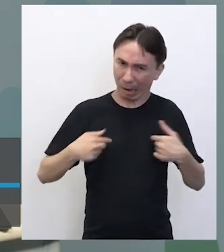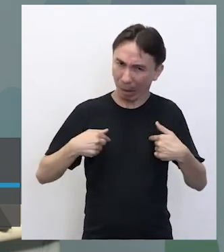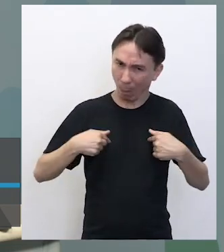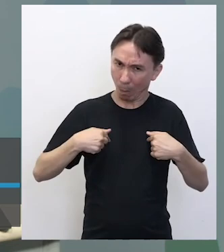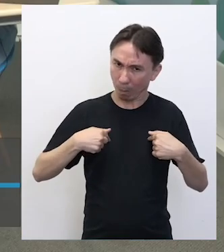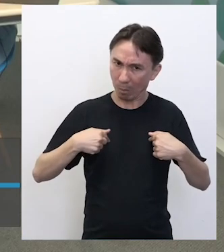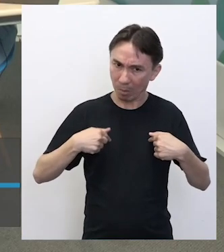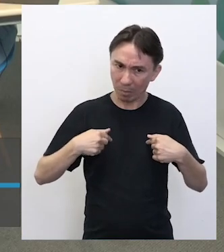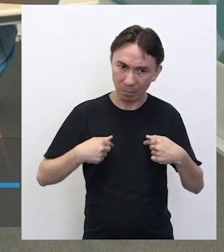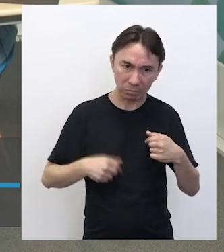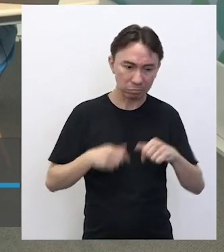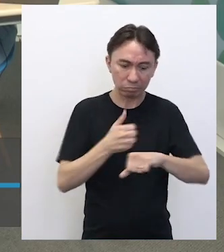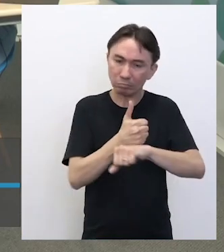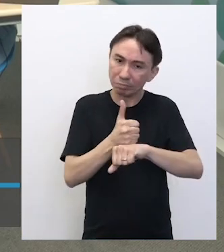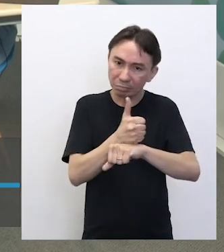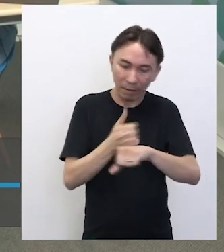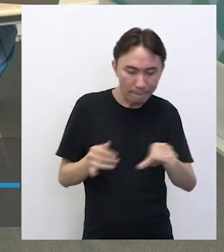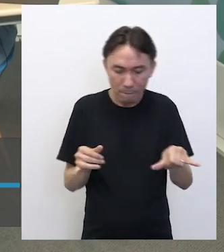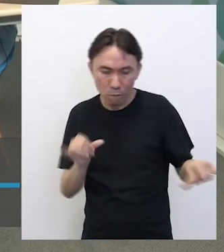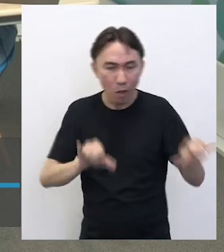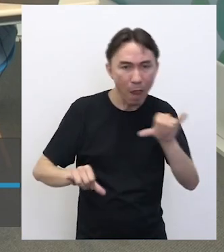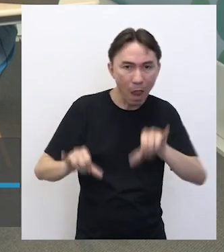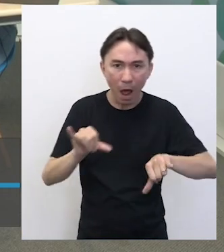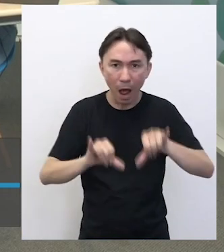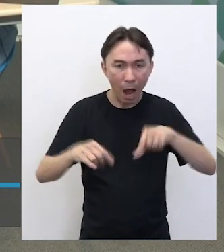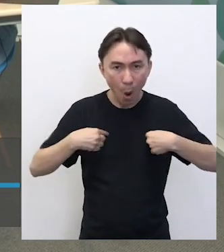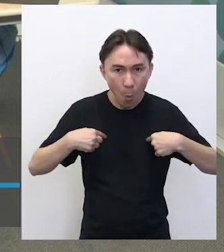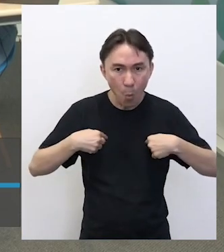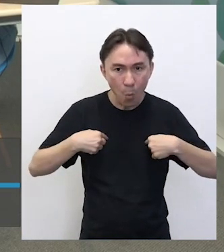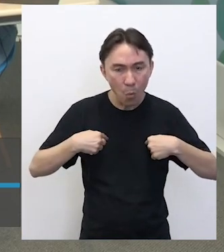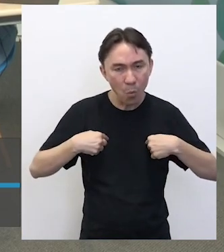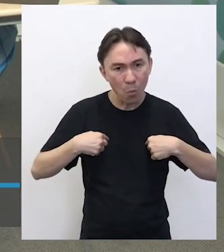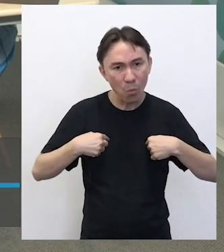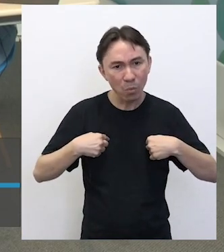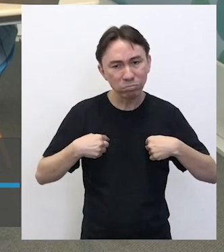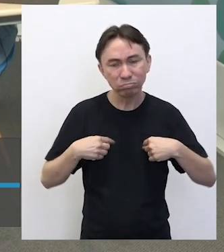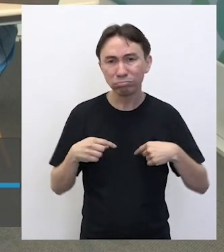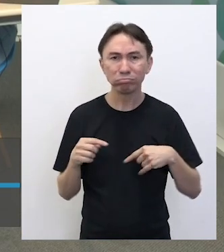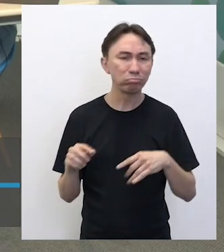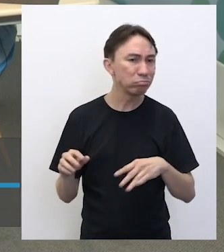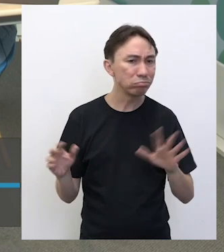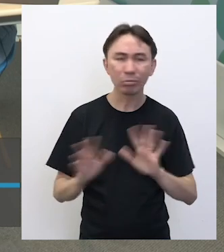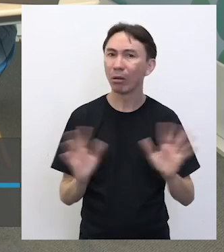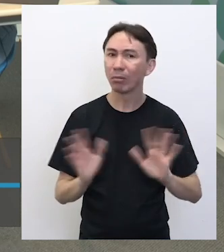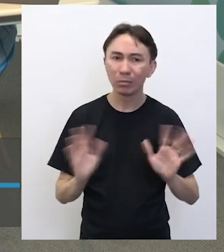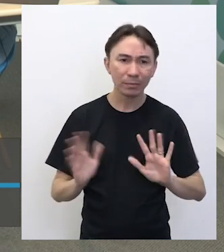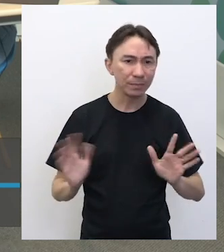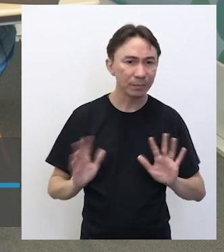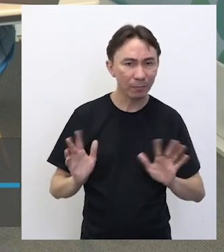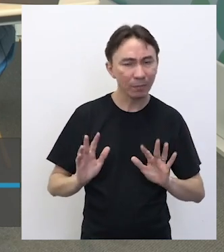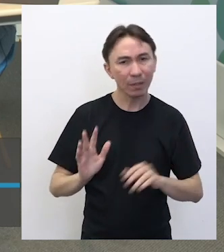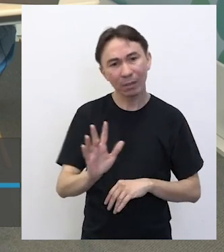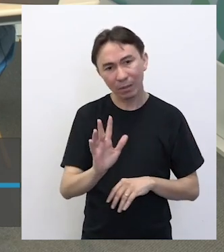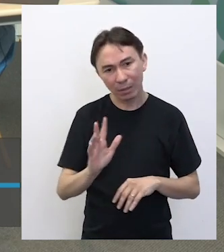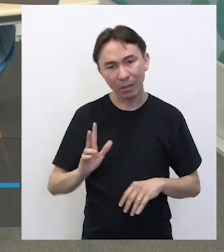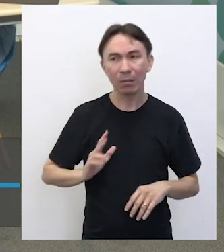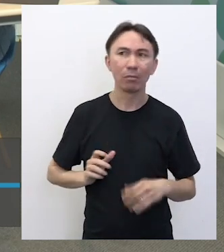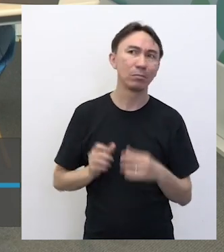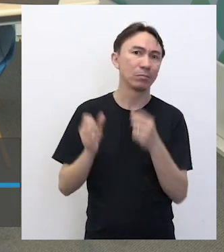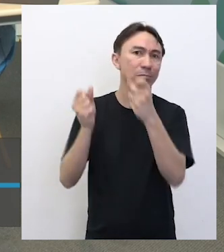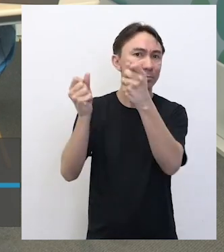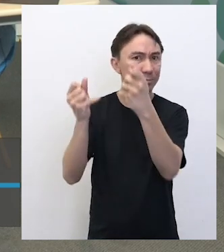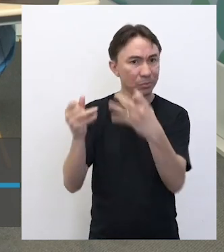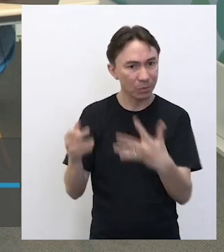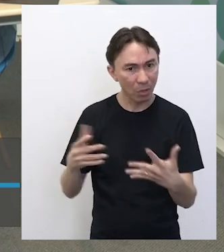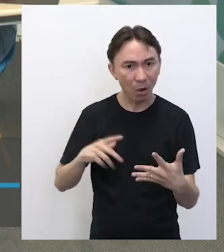Não. Né? Óbvio que não, né? Você pode até saber explicar. Olha, o meu ovinho, ele